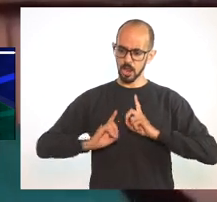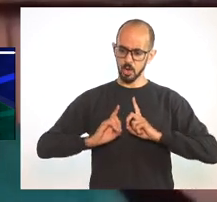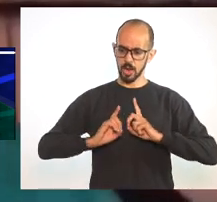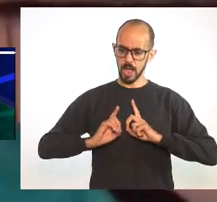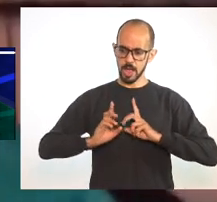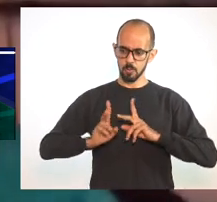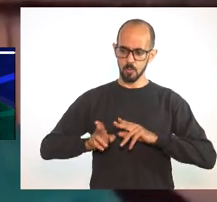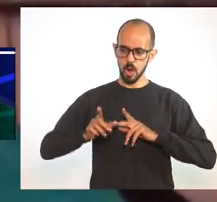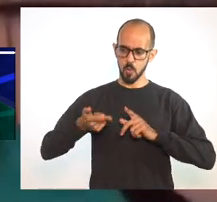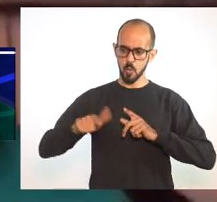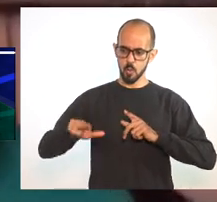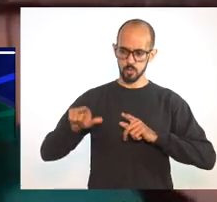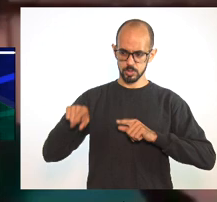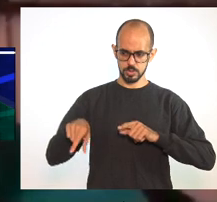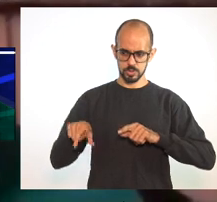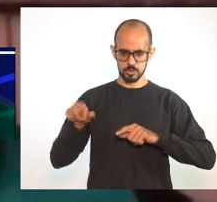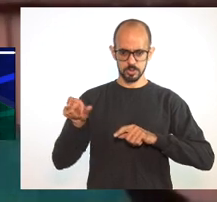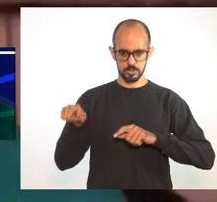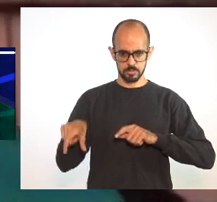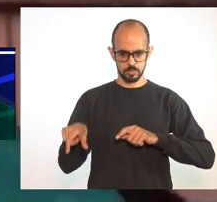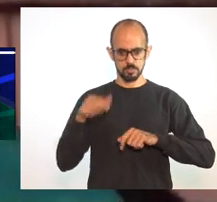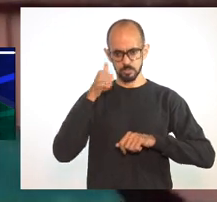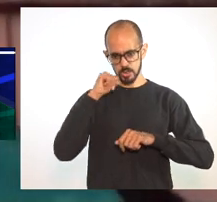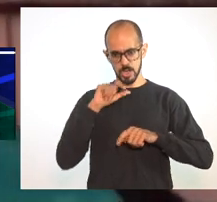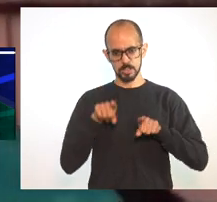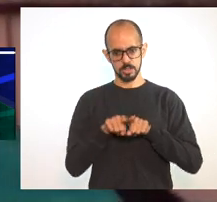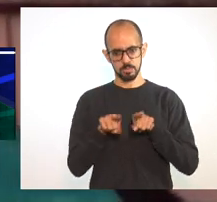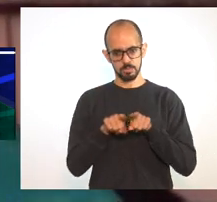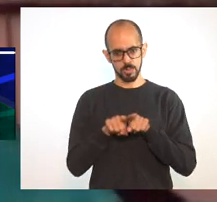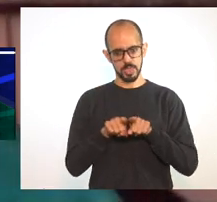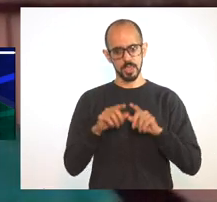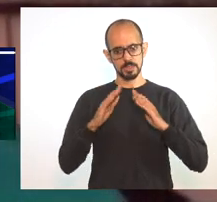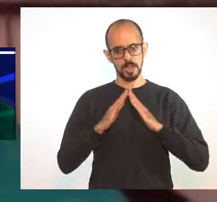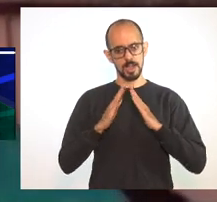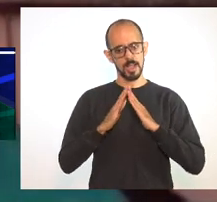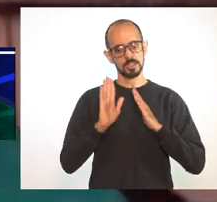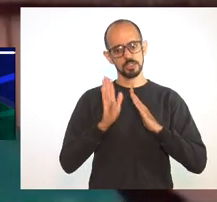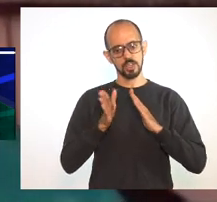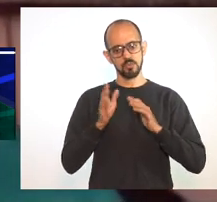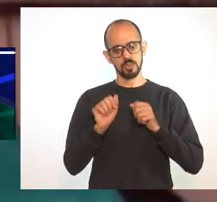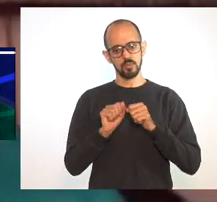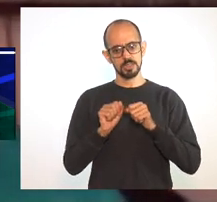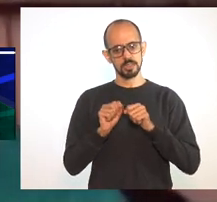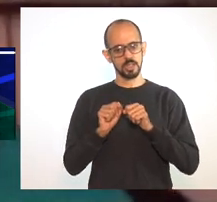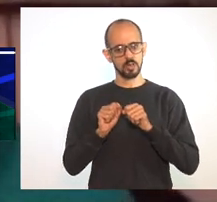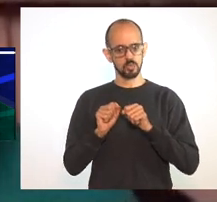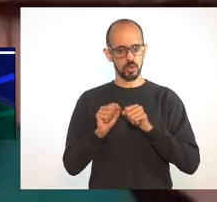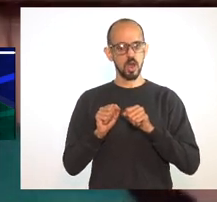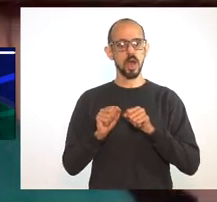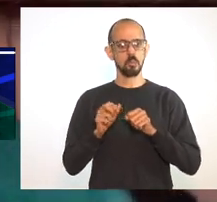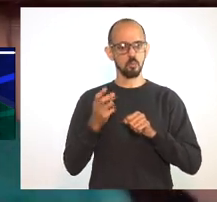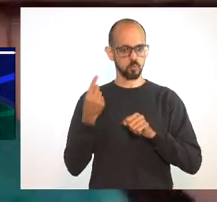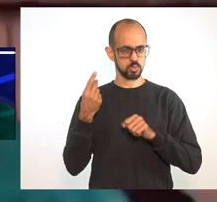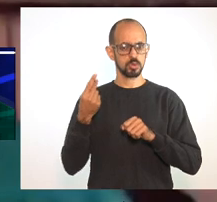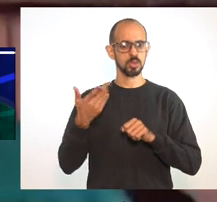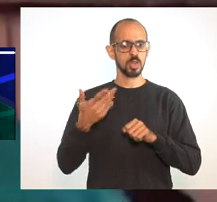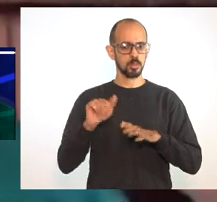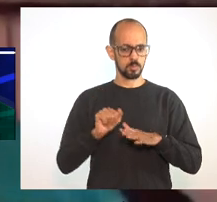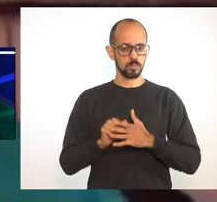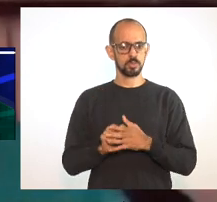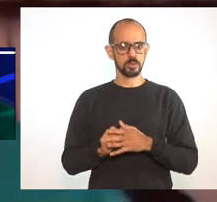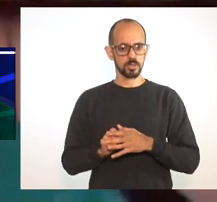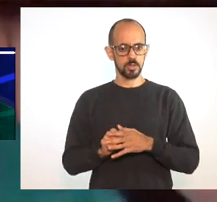outras que essa casa vem fazendo já com muita habilidade, com muita celeridade e compromisso.